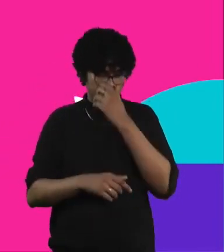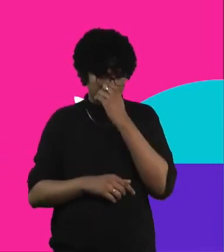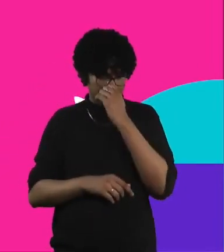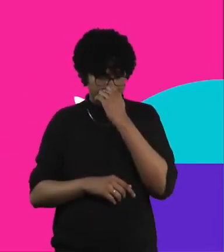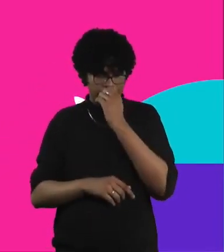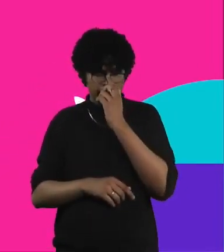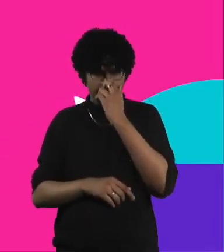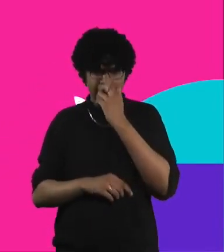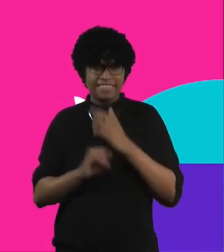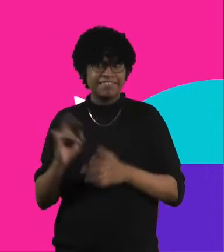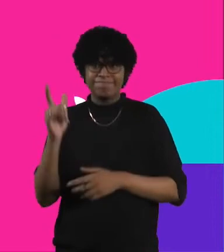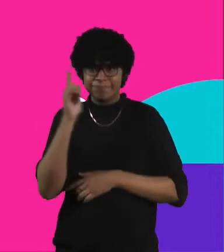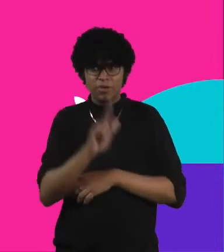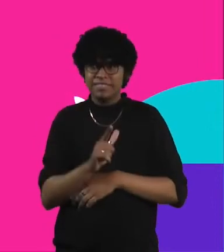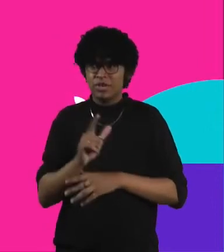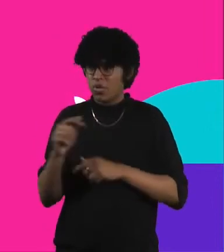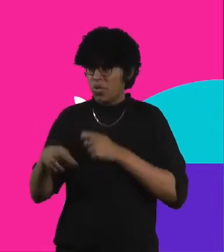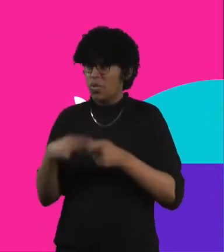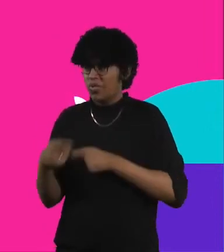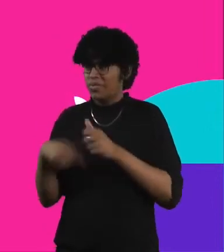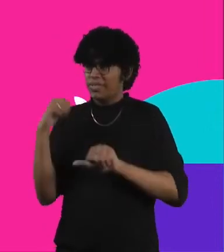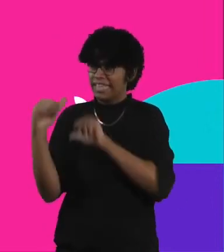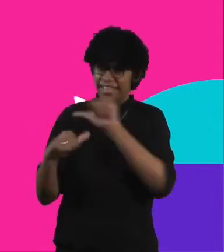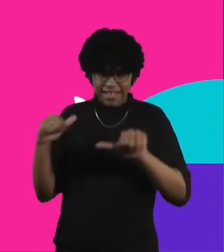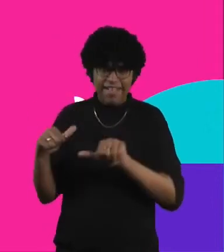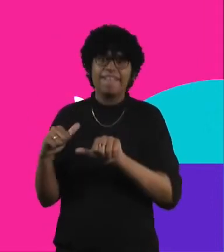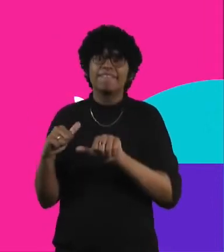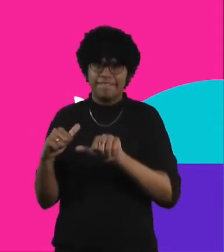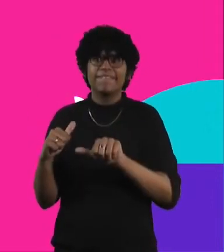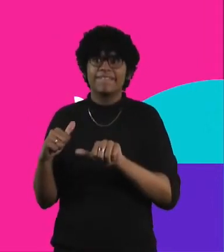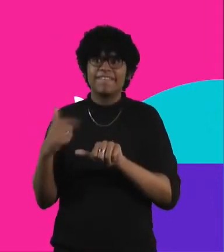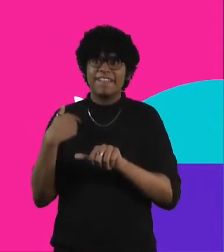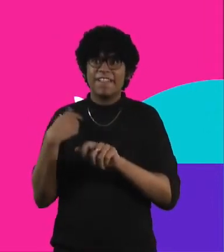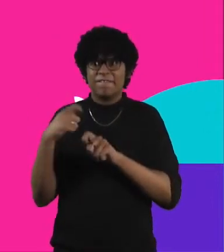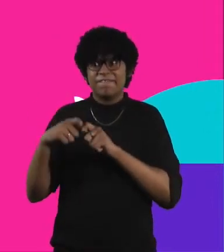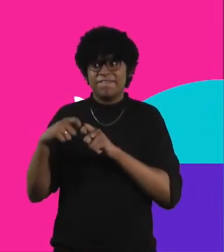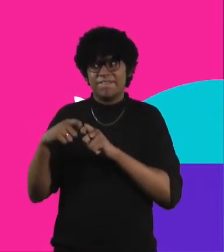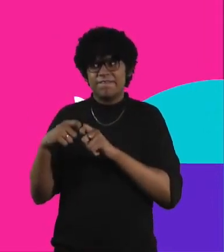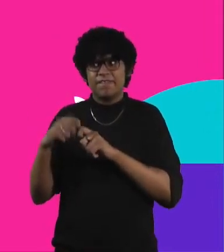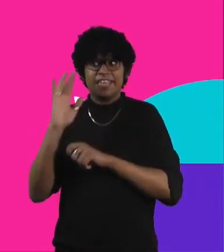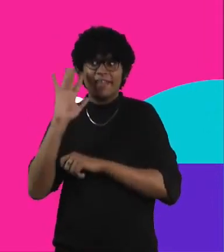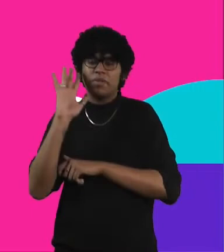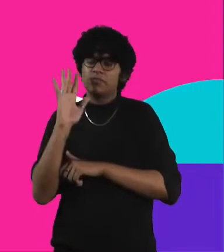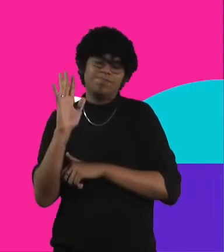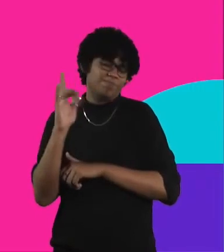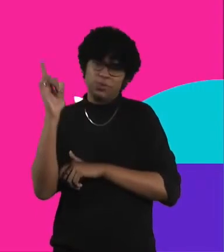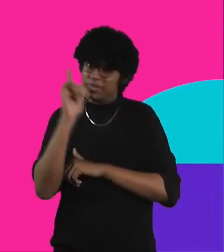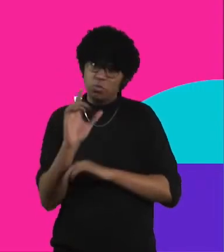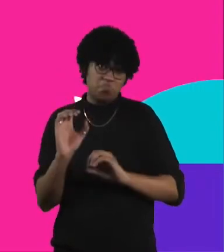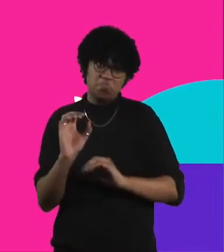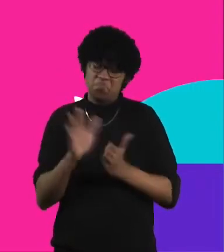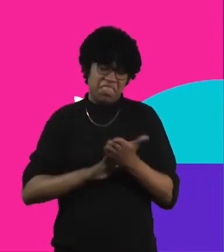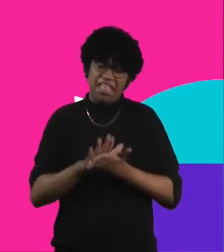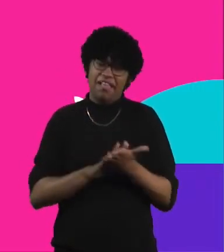Olha, se eu não consigo mensurar a transformação idealizada que eu fiz, eu não consigo fazer nada. Que é onde eu vejo muita